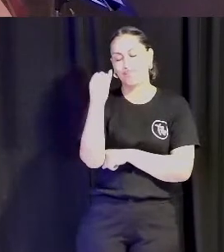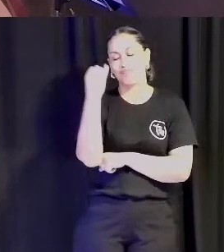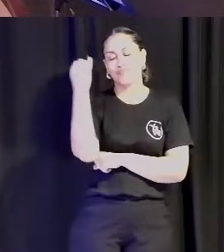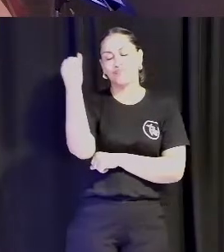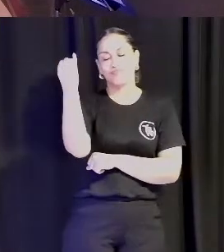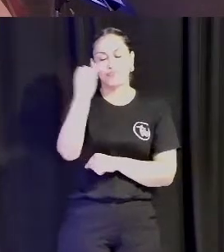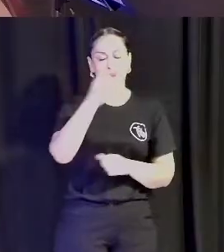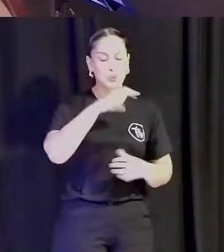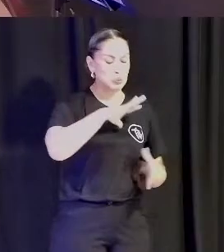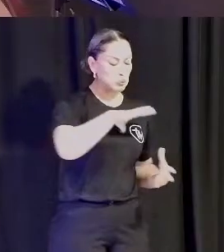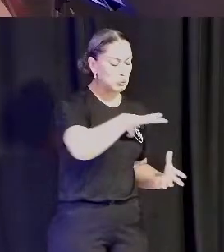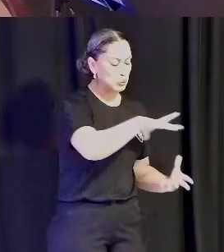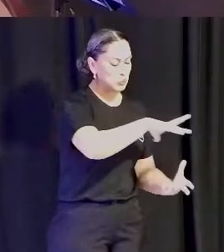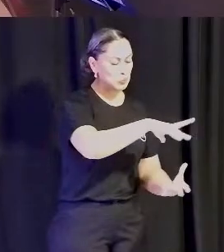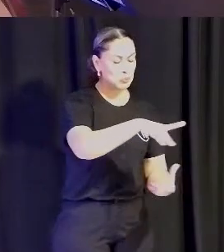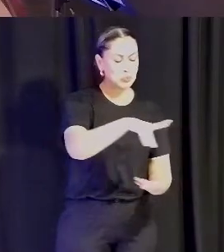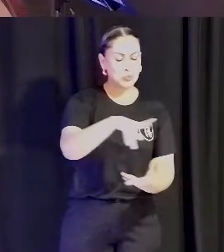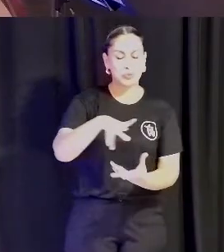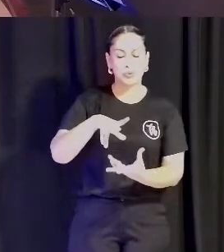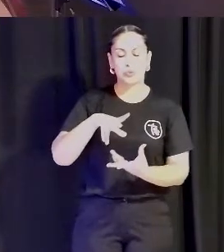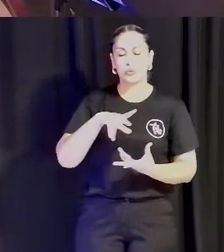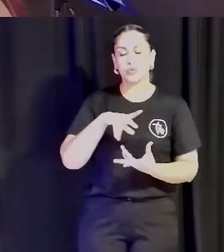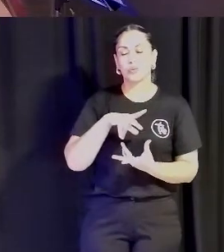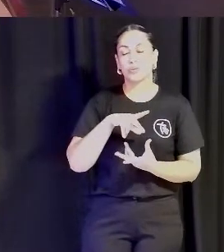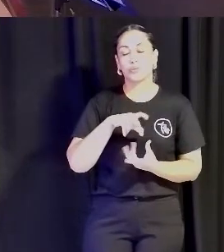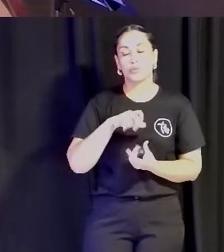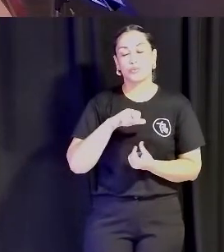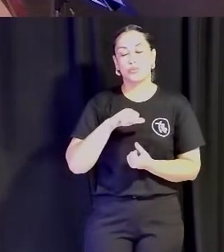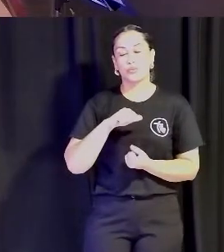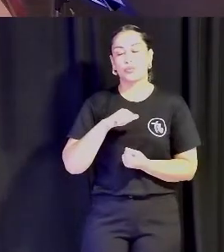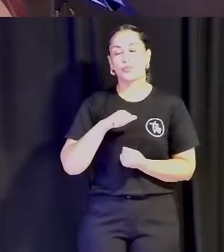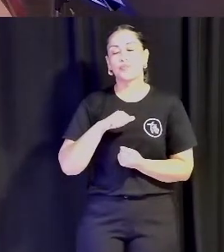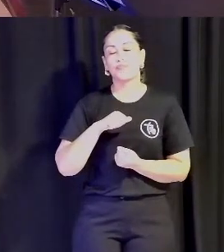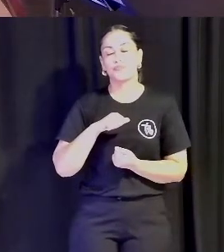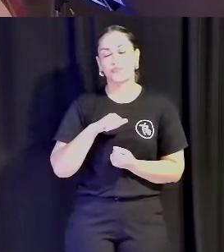maior desse mundo